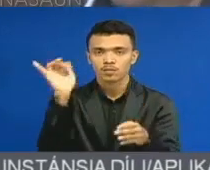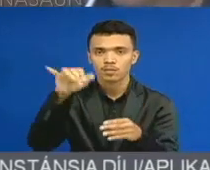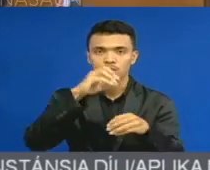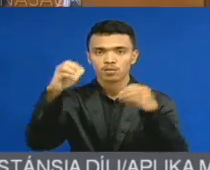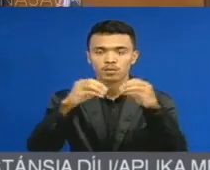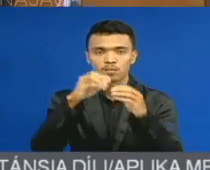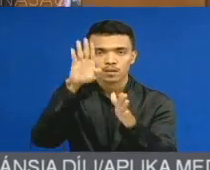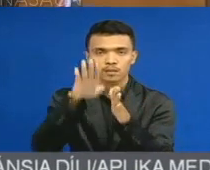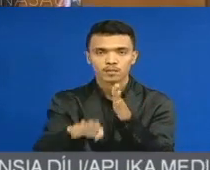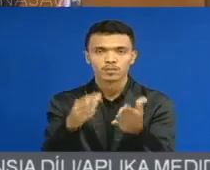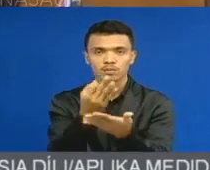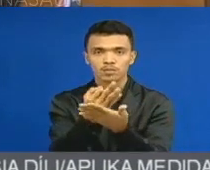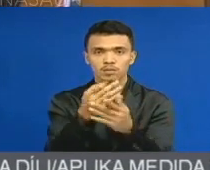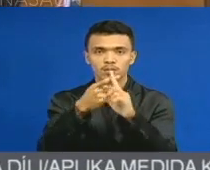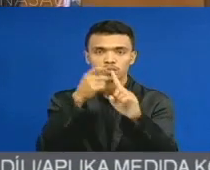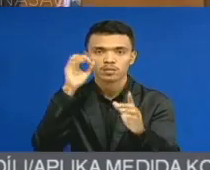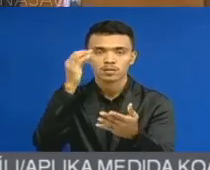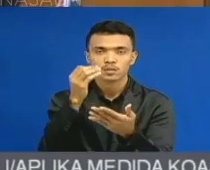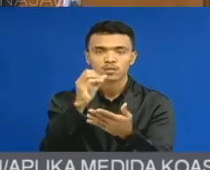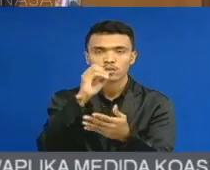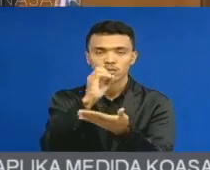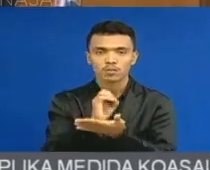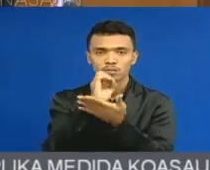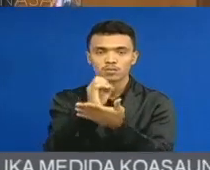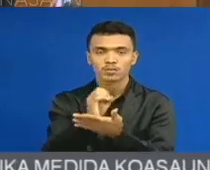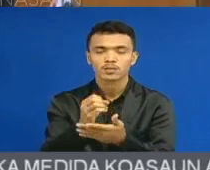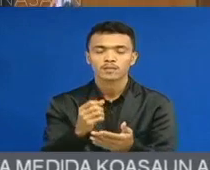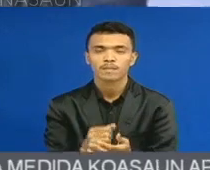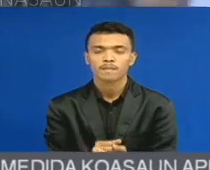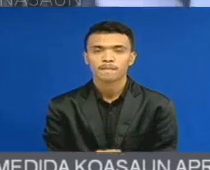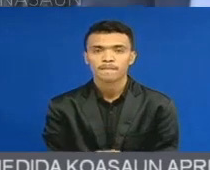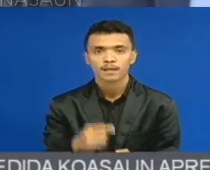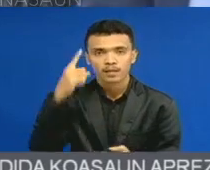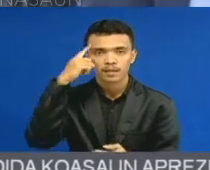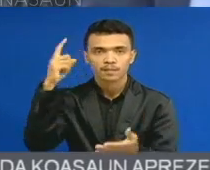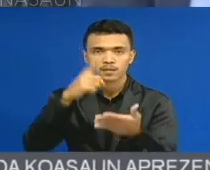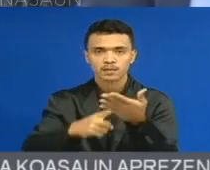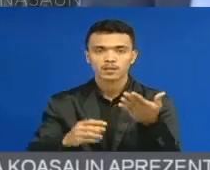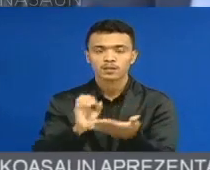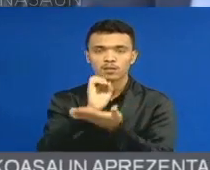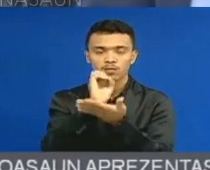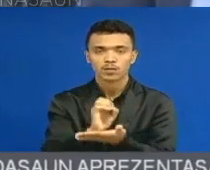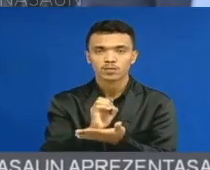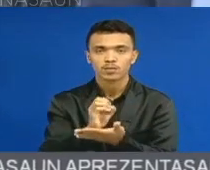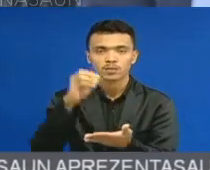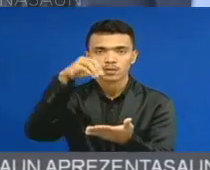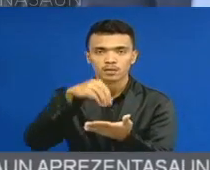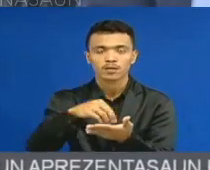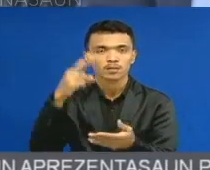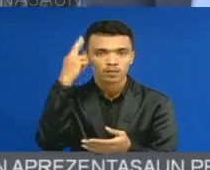redução orçamento russi raioa e a proposta orçamento retificativo. Tambasama raioa nini osane hatun,